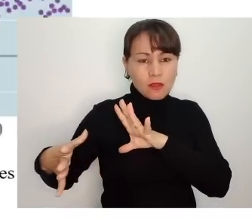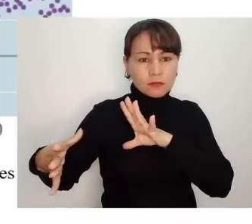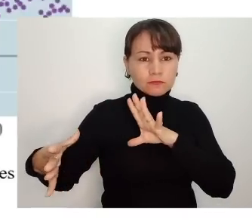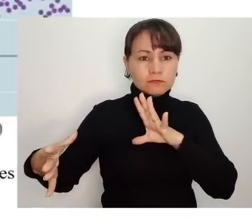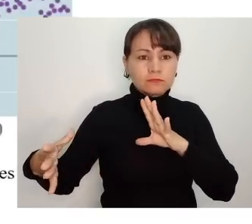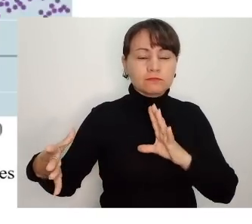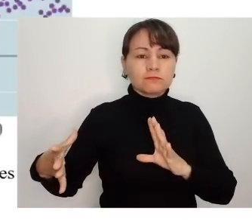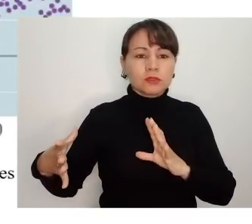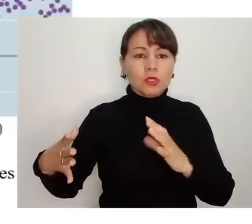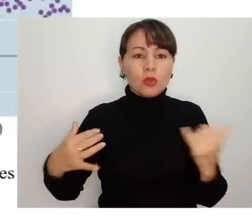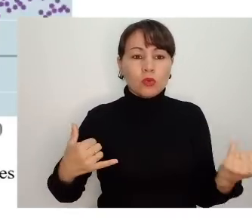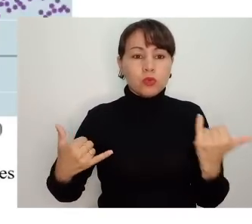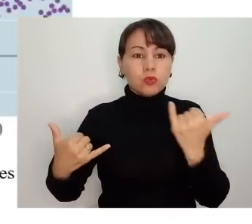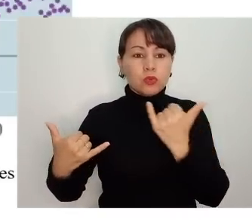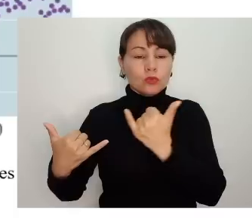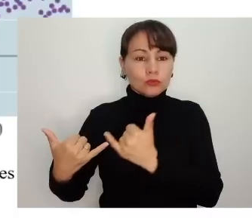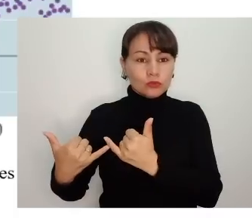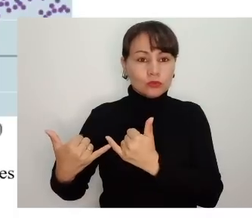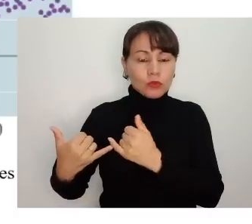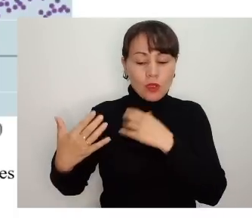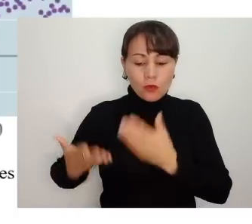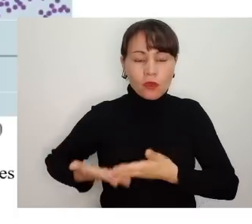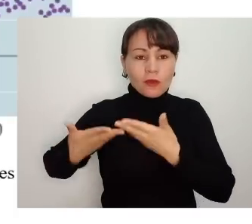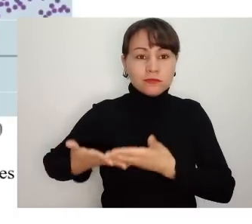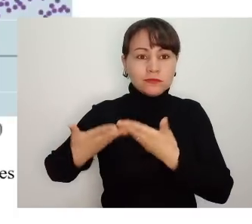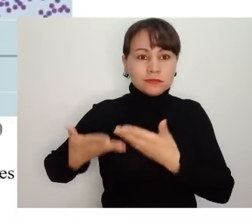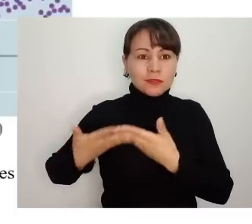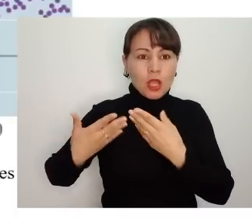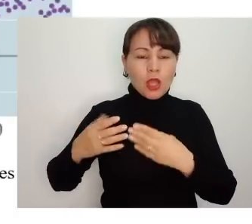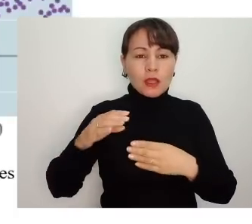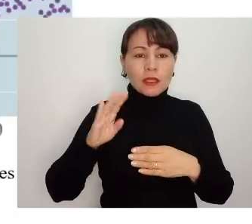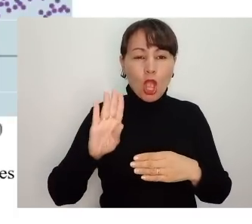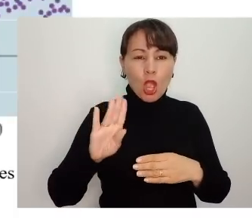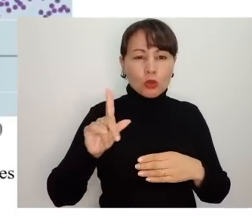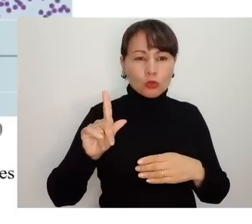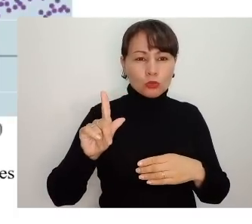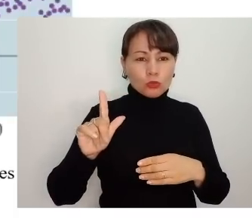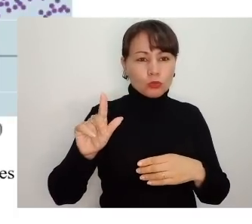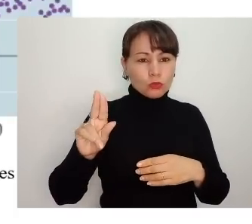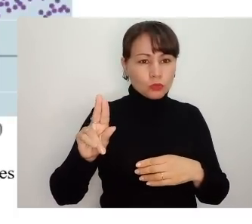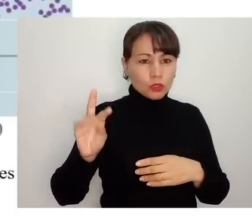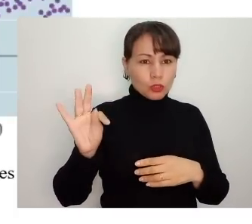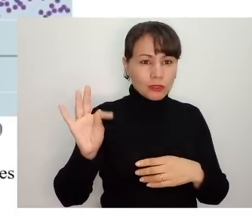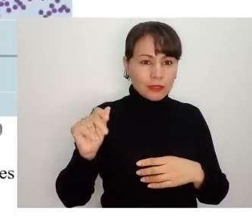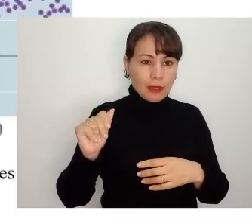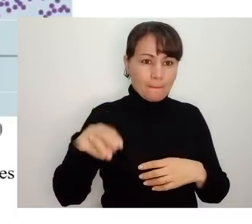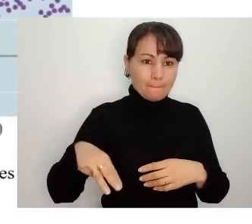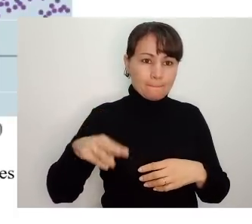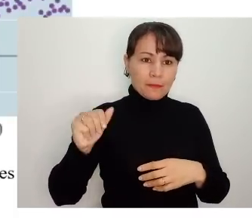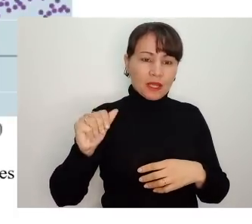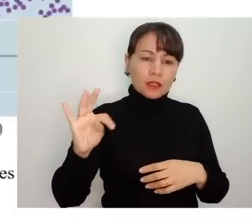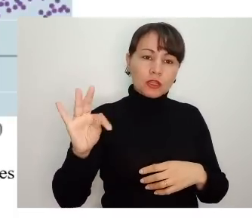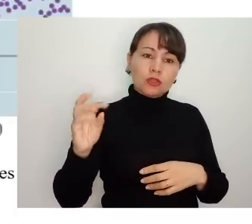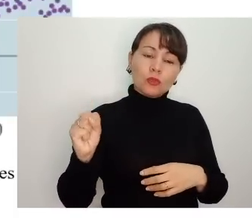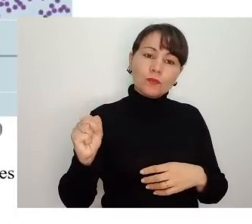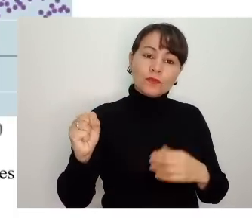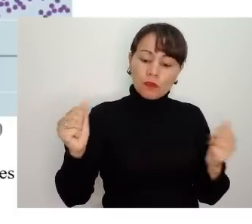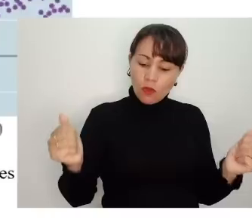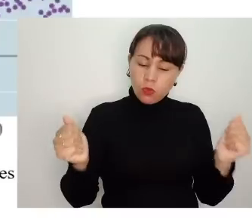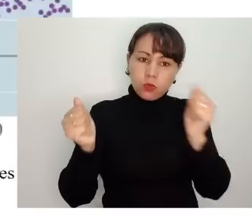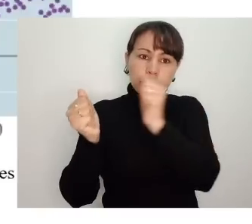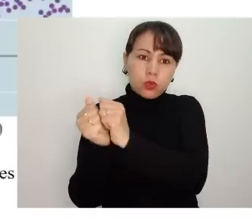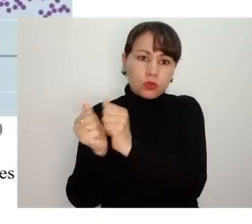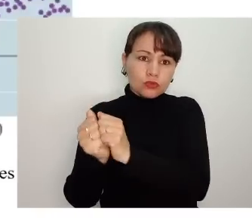a liberação do neurotransmissor excitatório, o glutamato, que vai atingir um dendrito